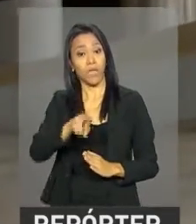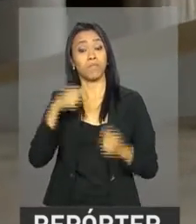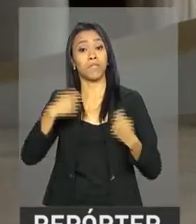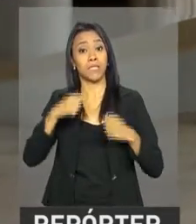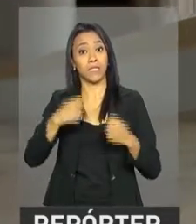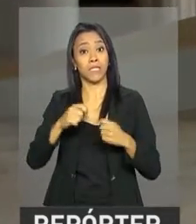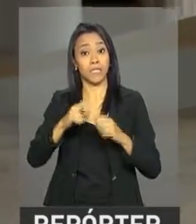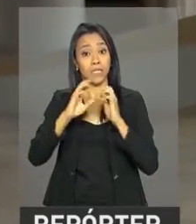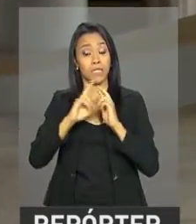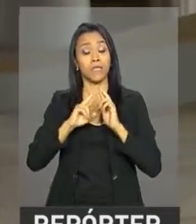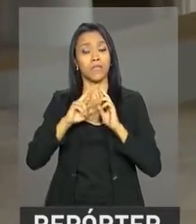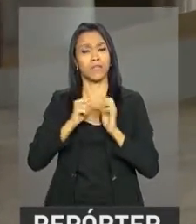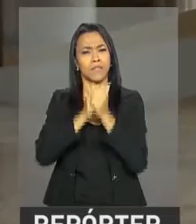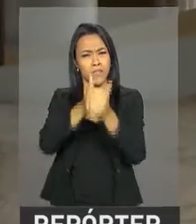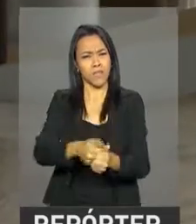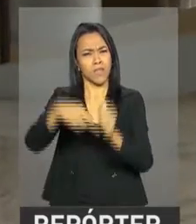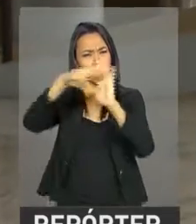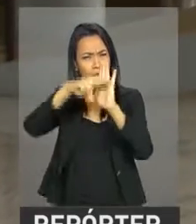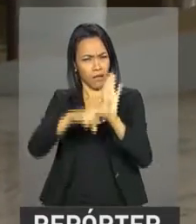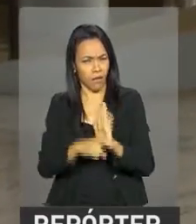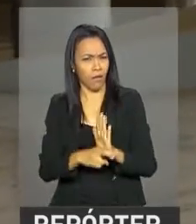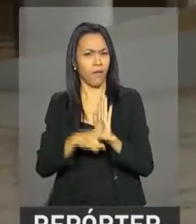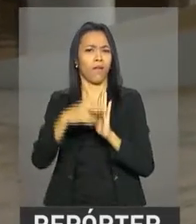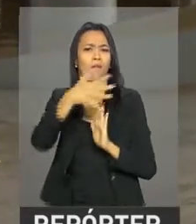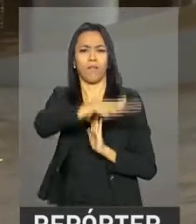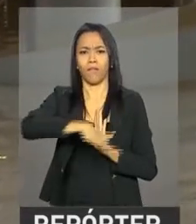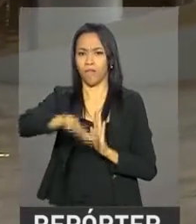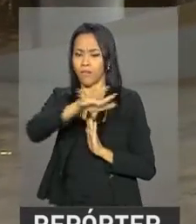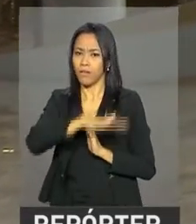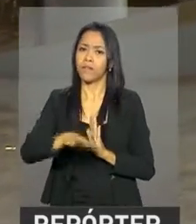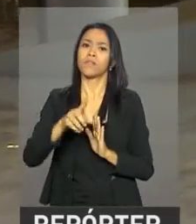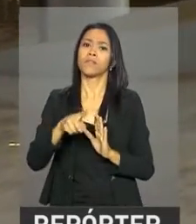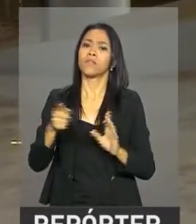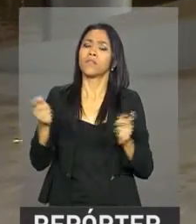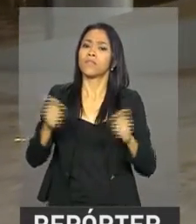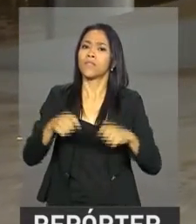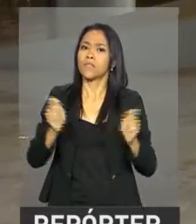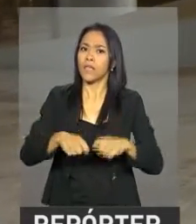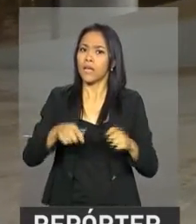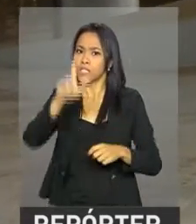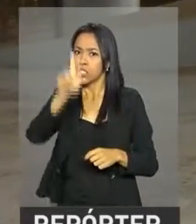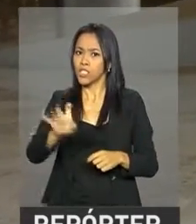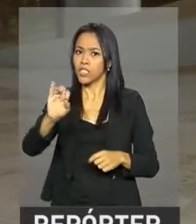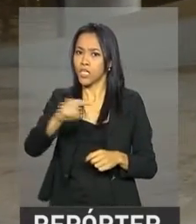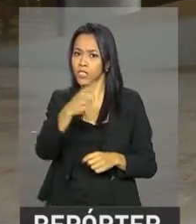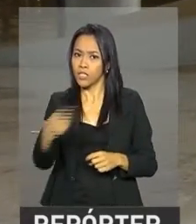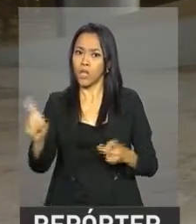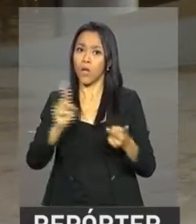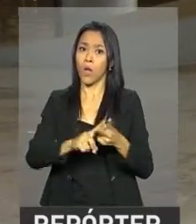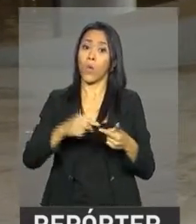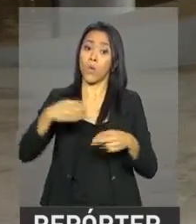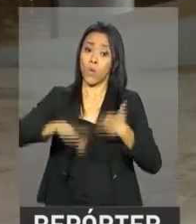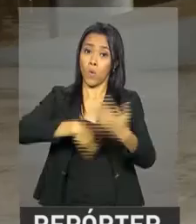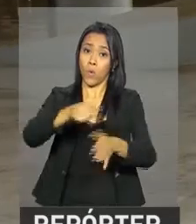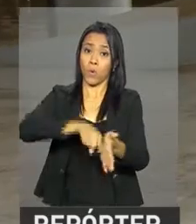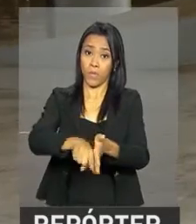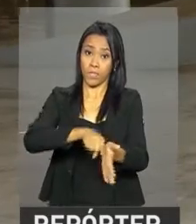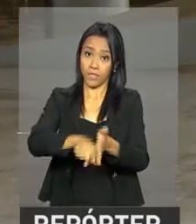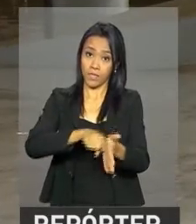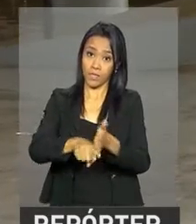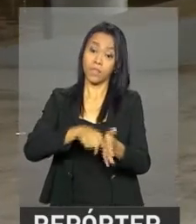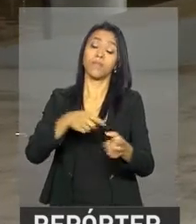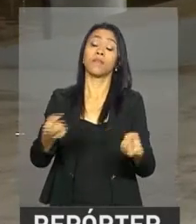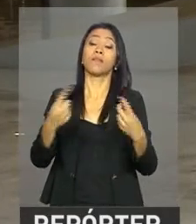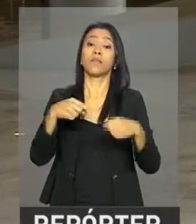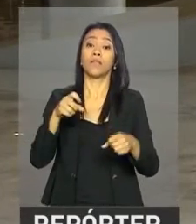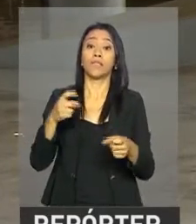de qualidade relacionadas a perfil e porte de atendimento, capacidade de gestão, desenvolvimento de pesquisa e ensino e